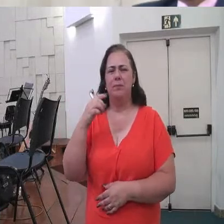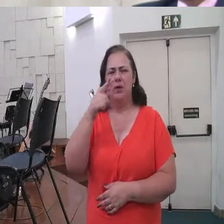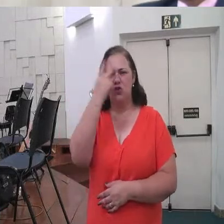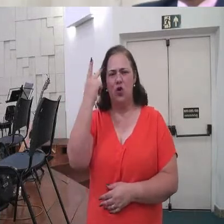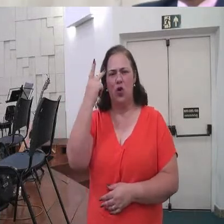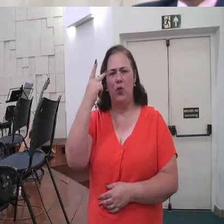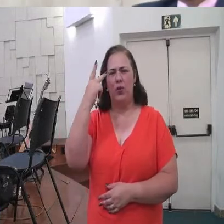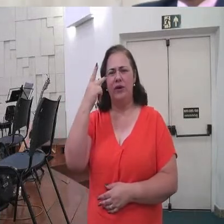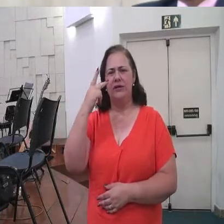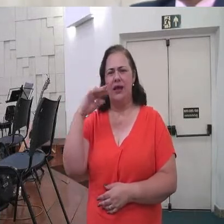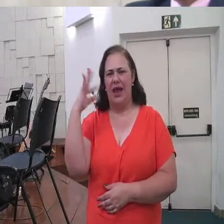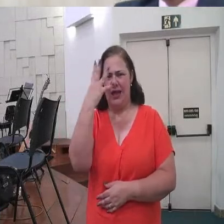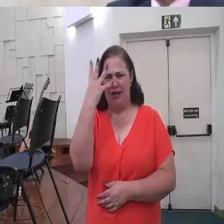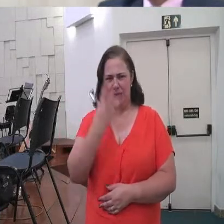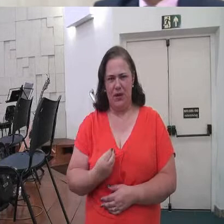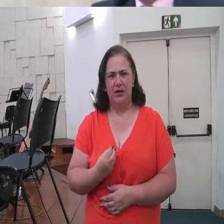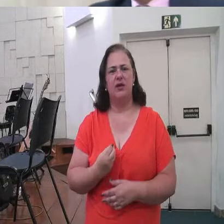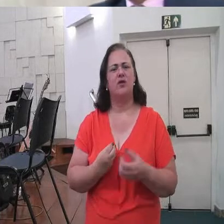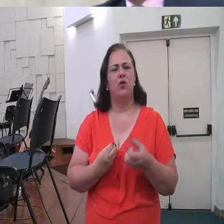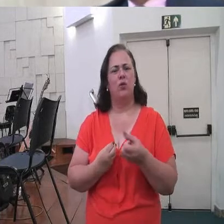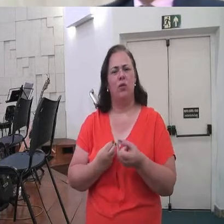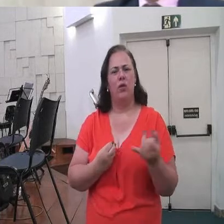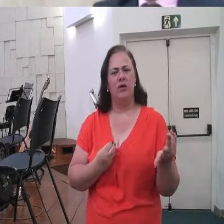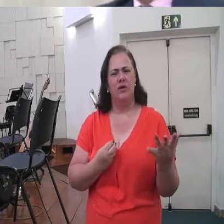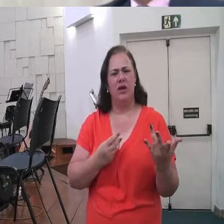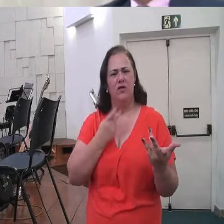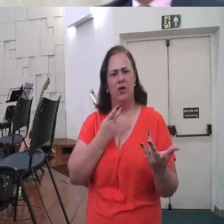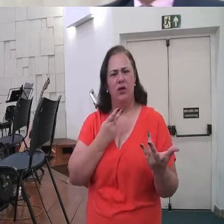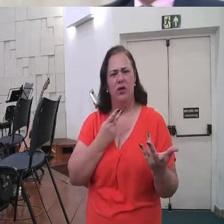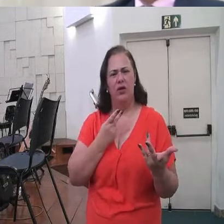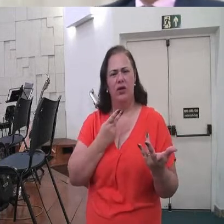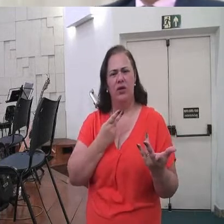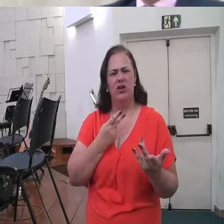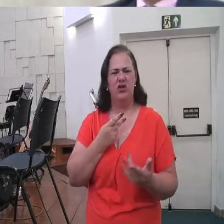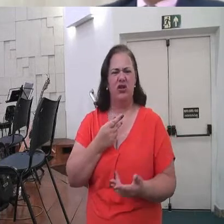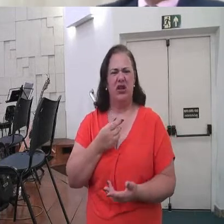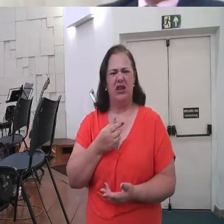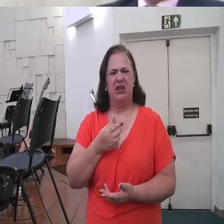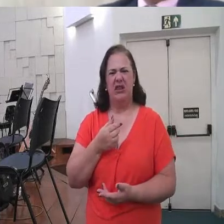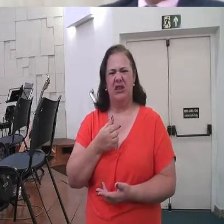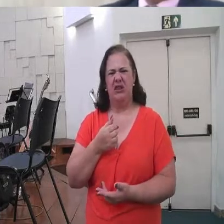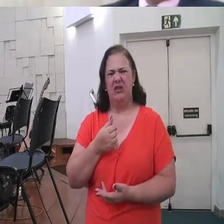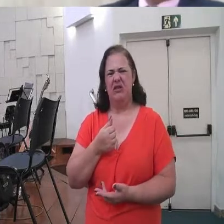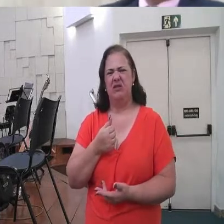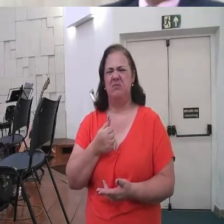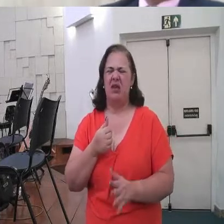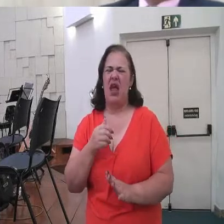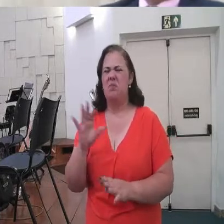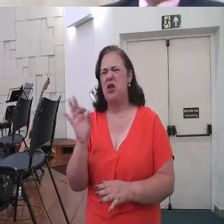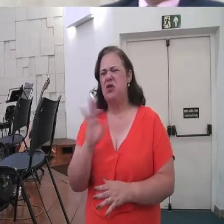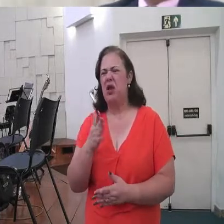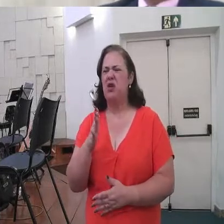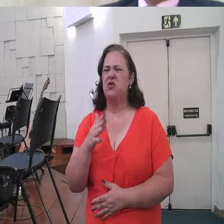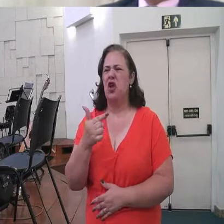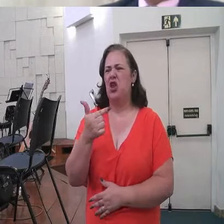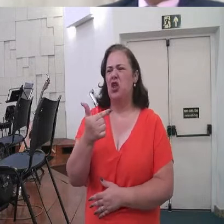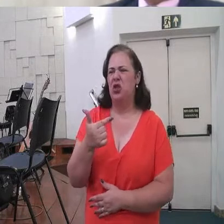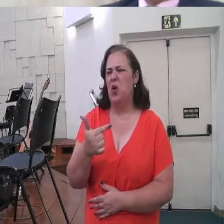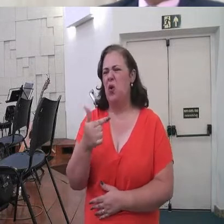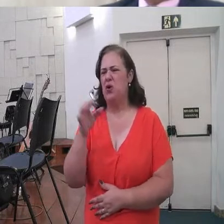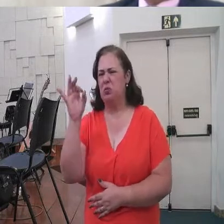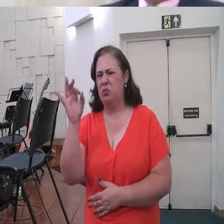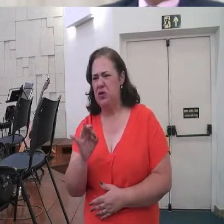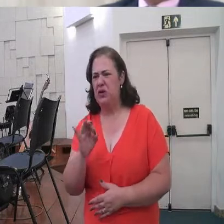8%, e outras confissões, outras filosofias, ideologias, na casa de